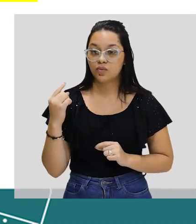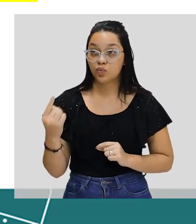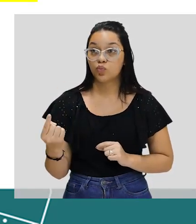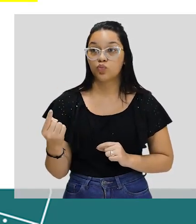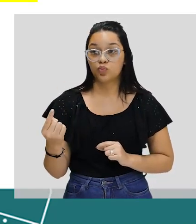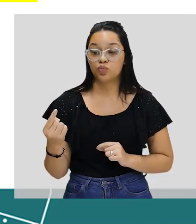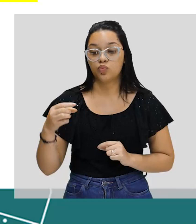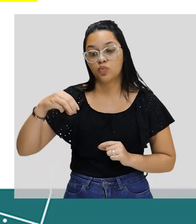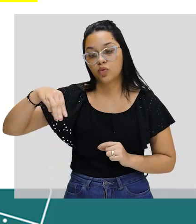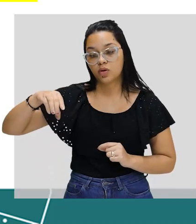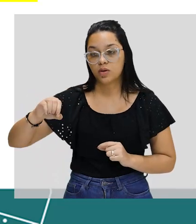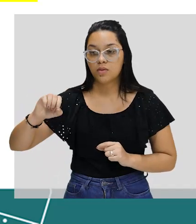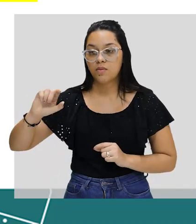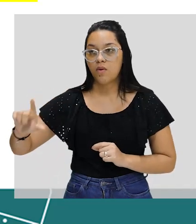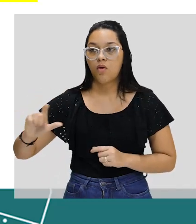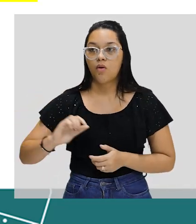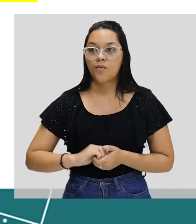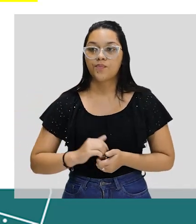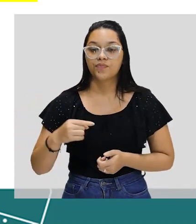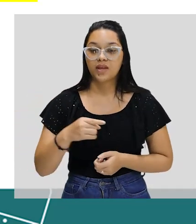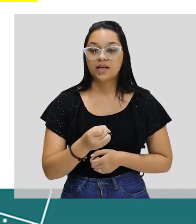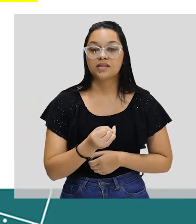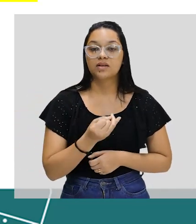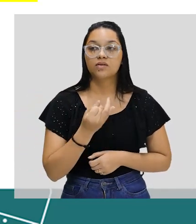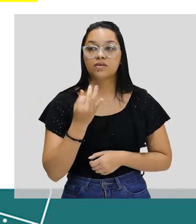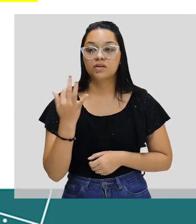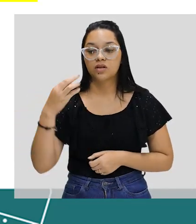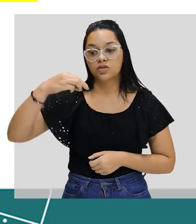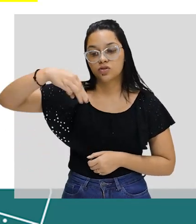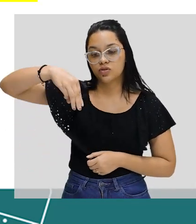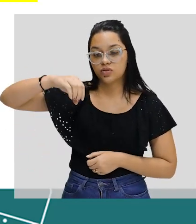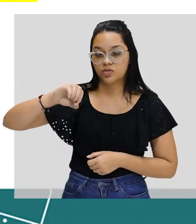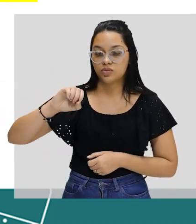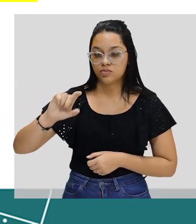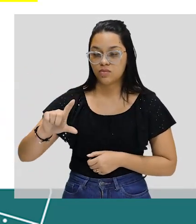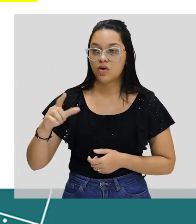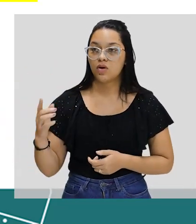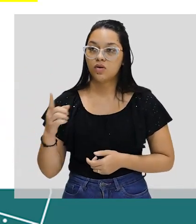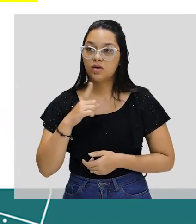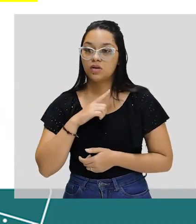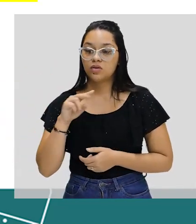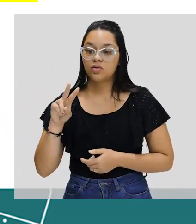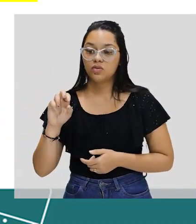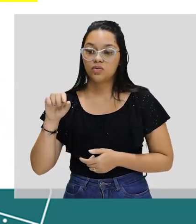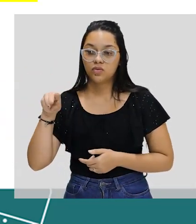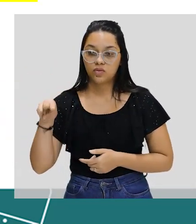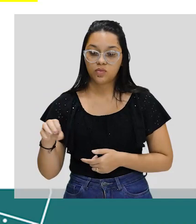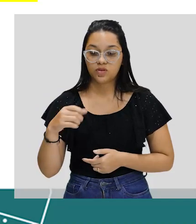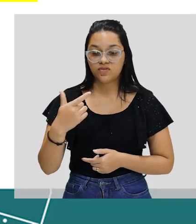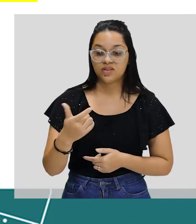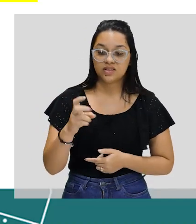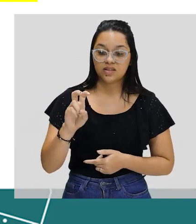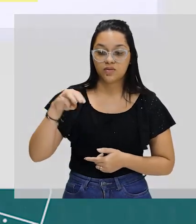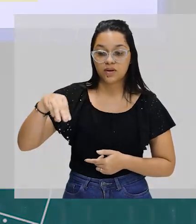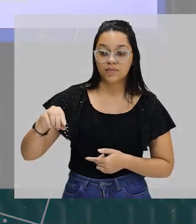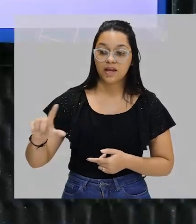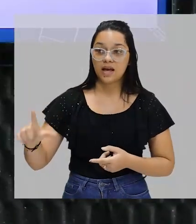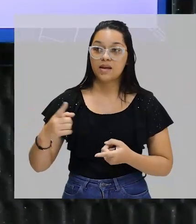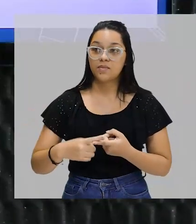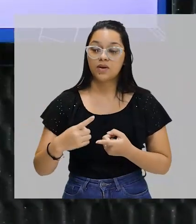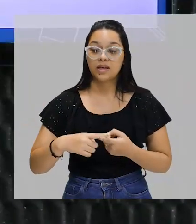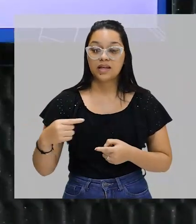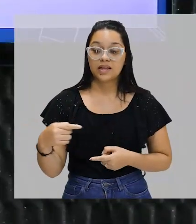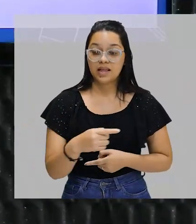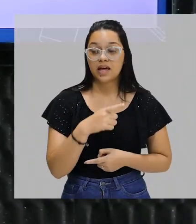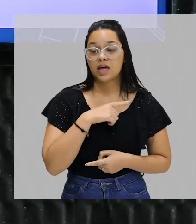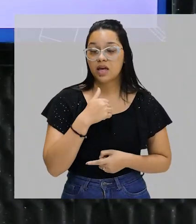0,001 mol. Essa quantidade de mol está num volume de 25 ml, porque lá no Erlenmeyer